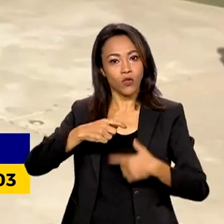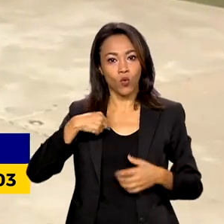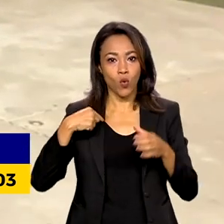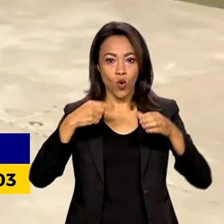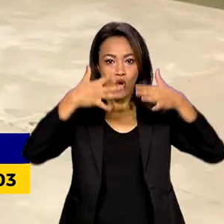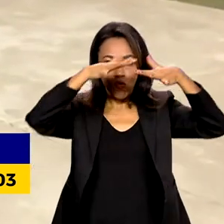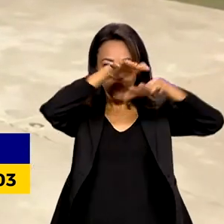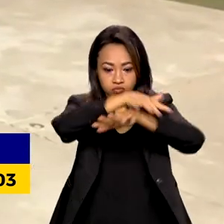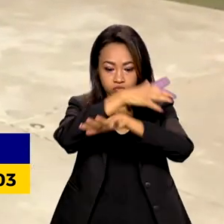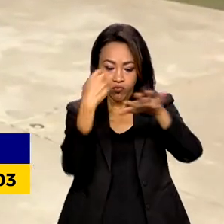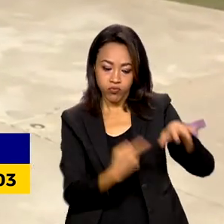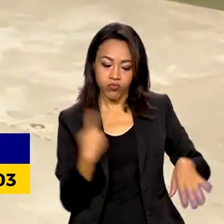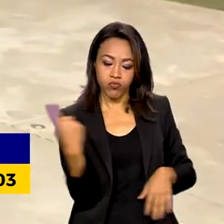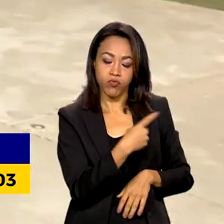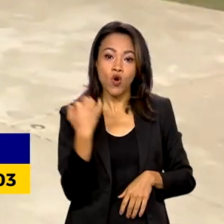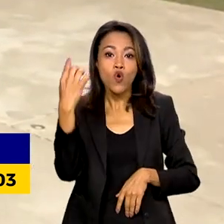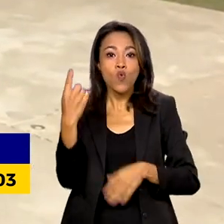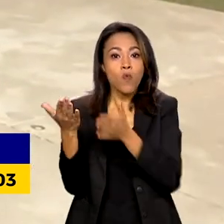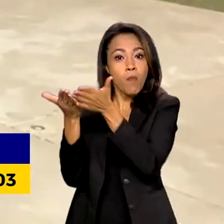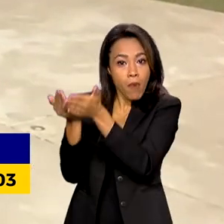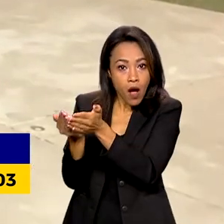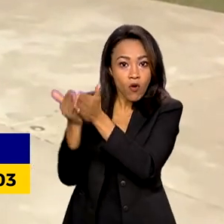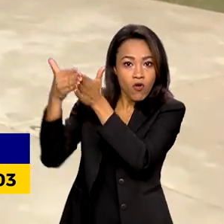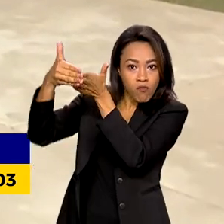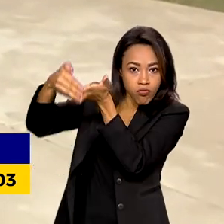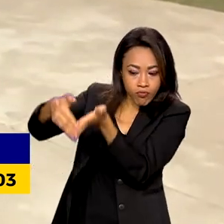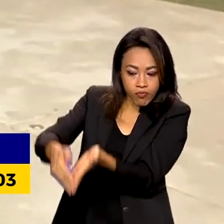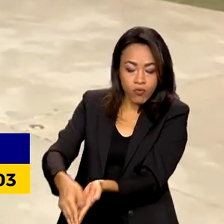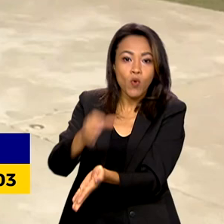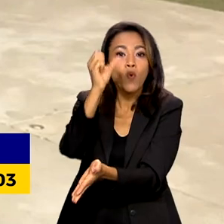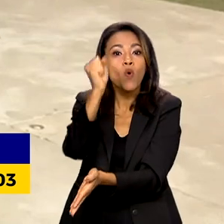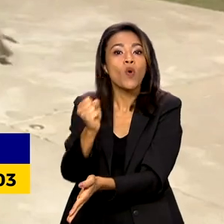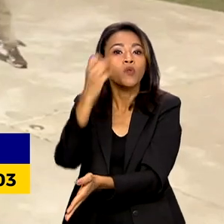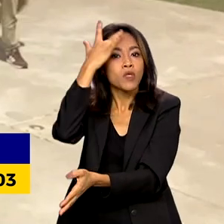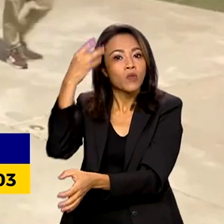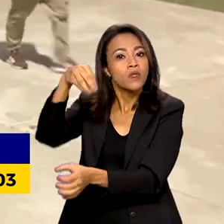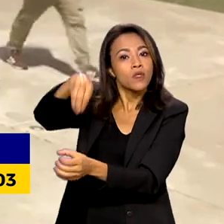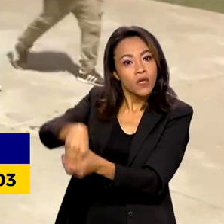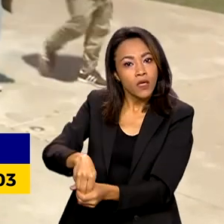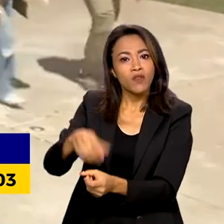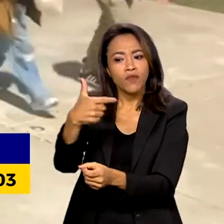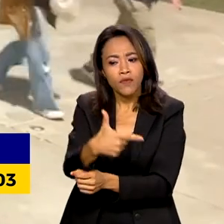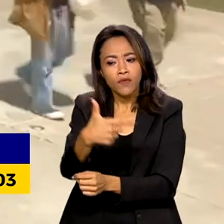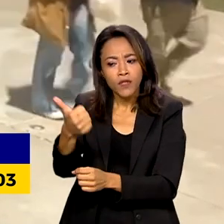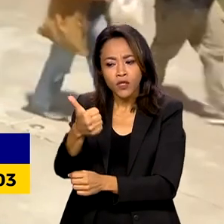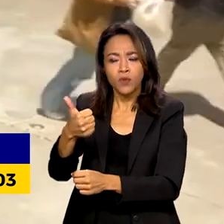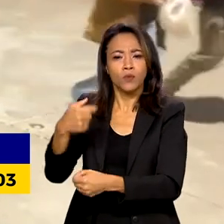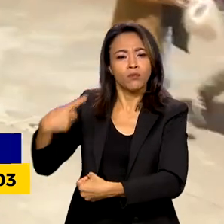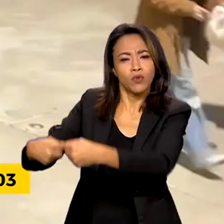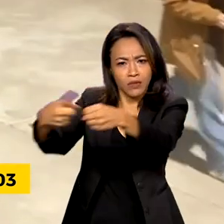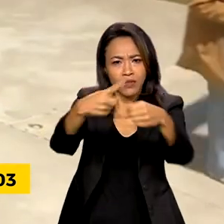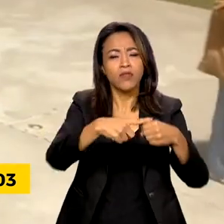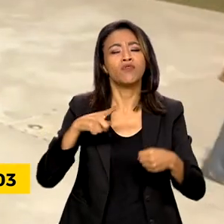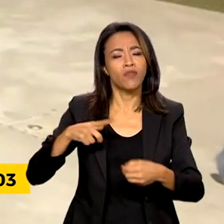naufragou com 8 pessoas a bordo e 21 municípios sofreram com a tempestade e os ventos.